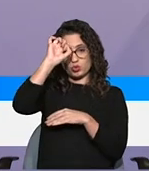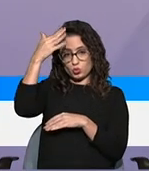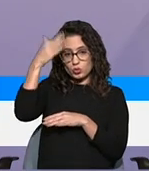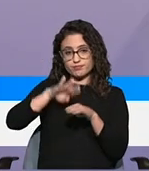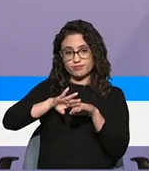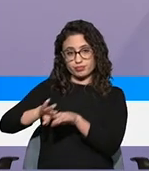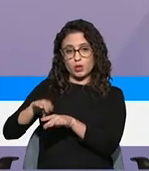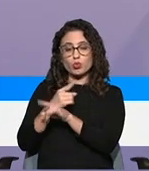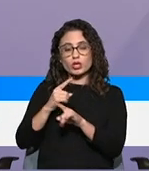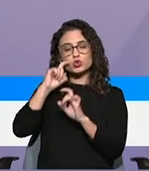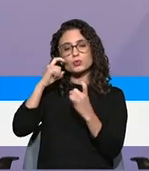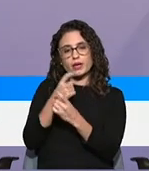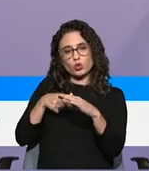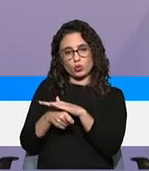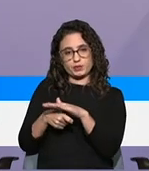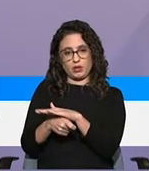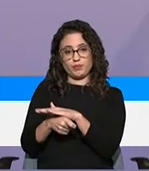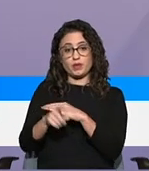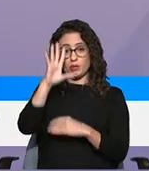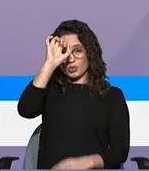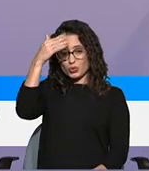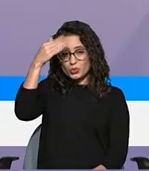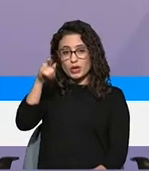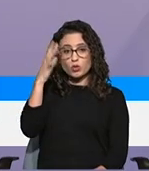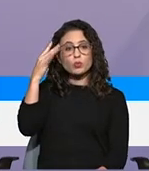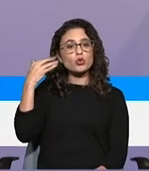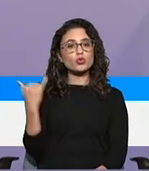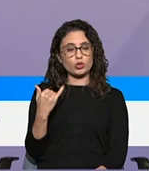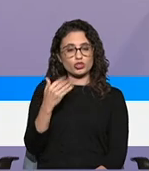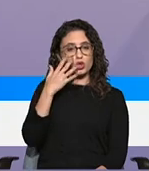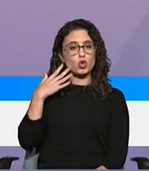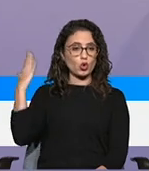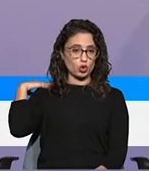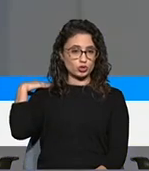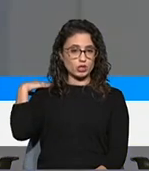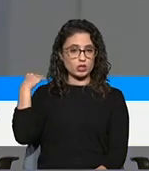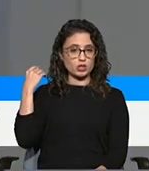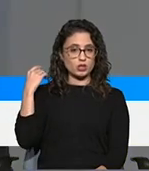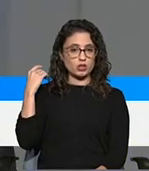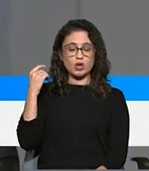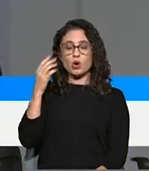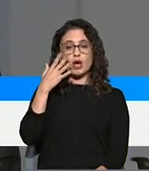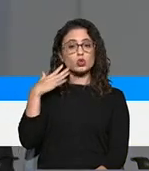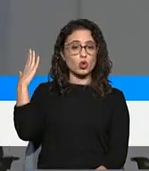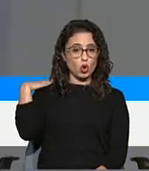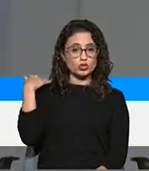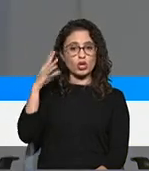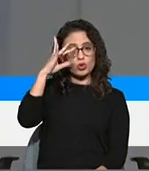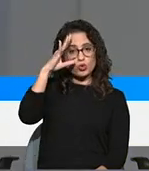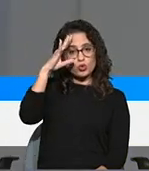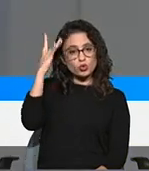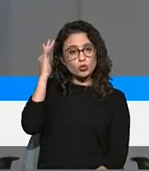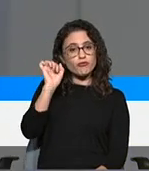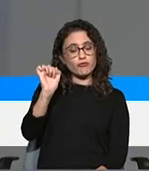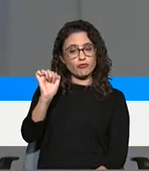corrupção um primeiro-ministro que tinha sido número dois de António Costa e que tinha estado o António Costa tinha sido número dois dois de José Sócrates